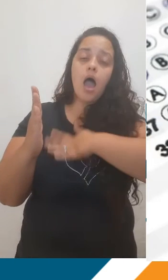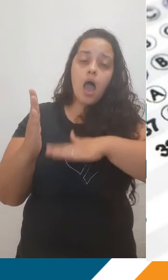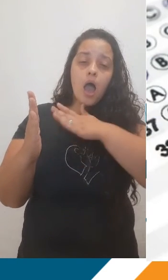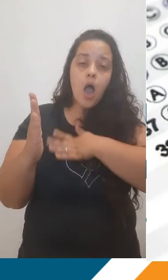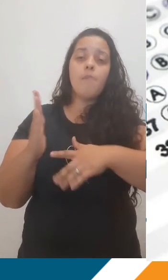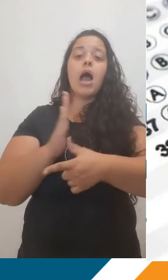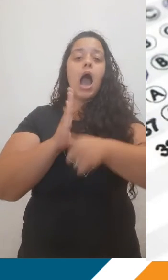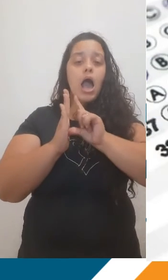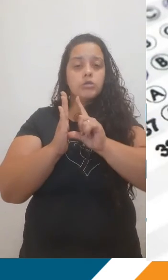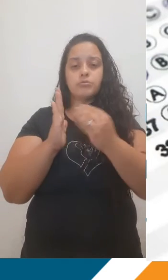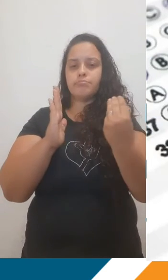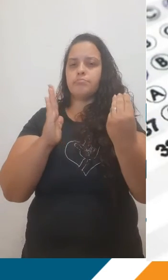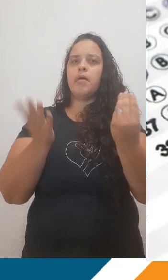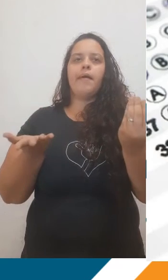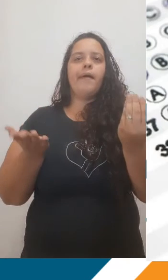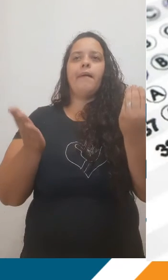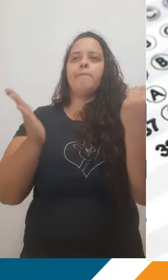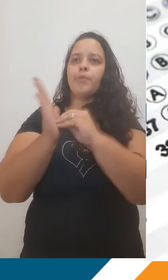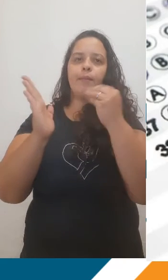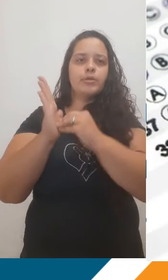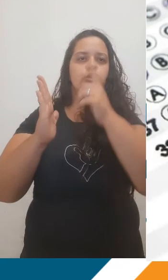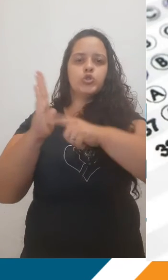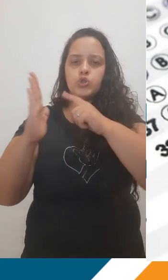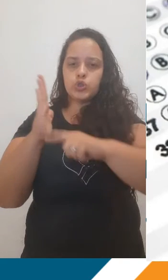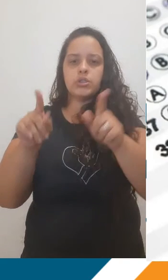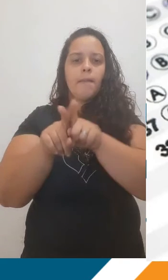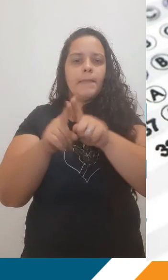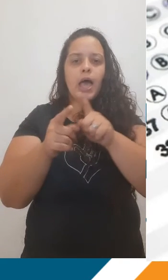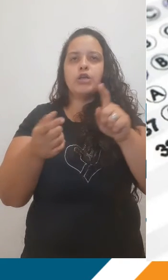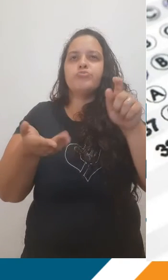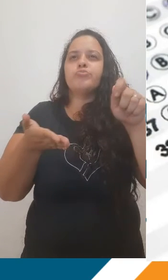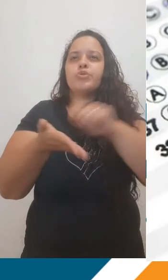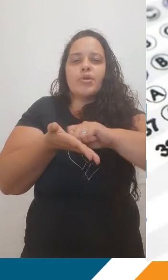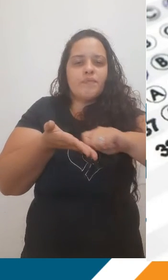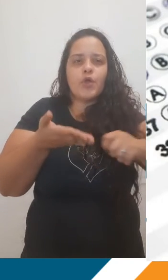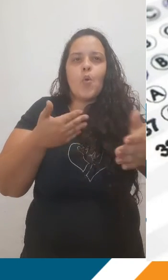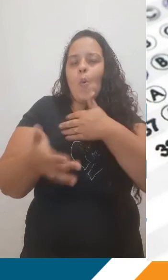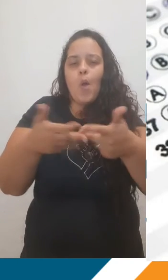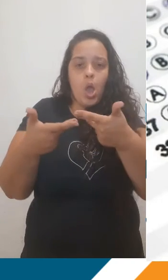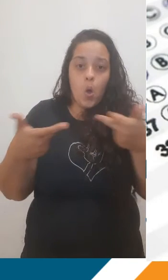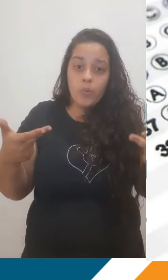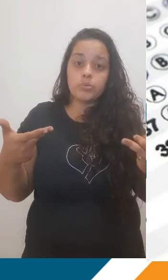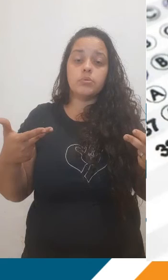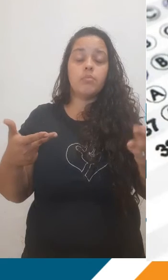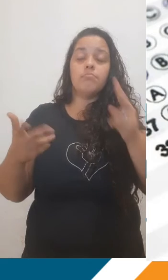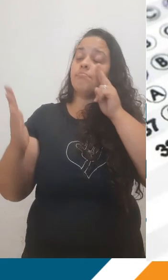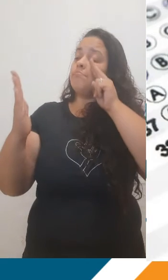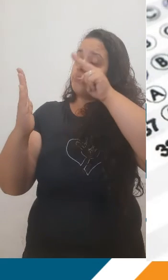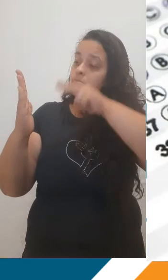atentamente antes de estabelecer qualquer marcação e escrever qualquer informação.